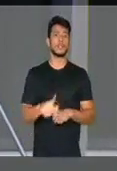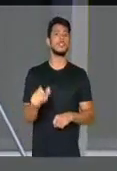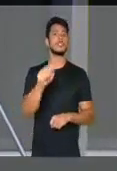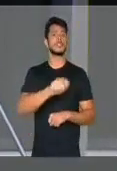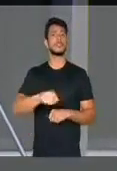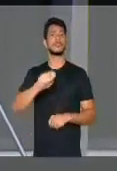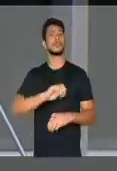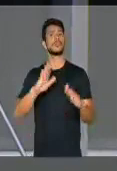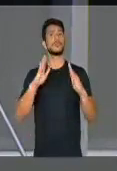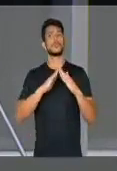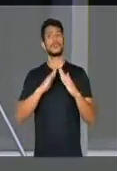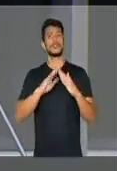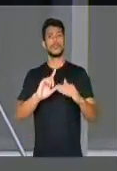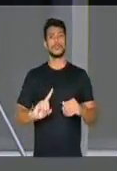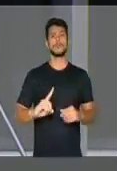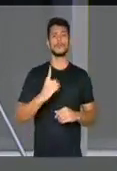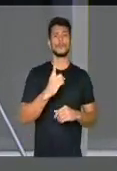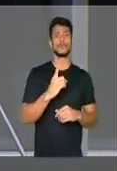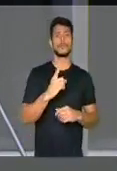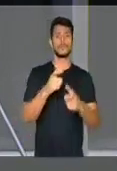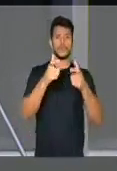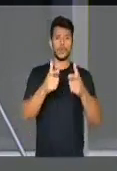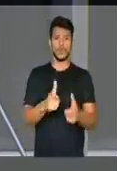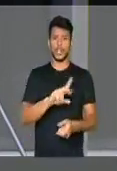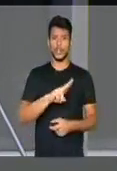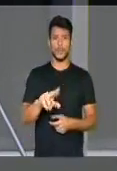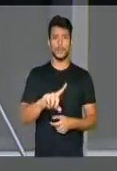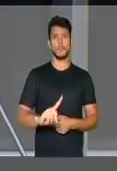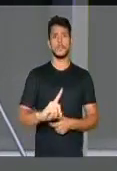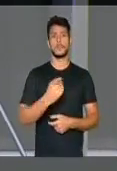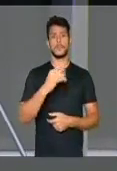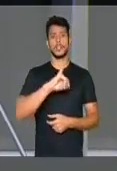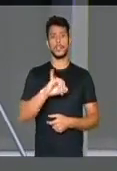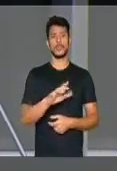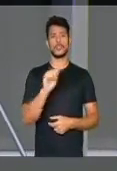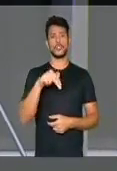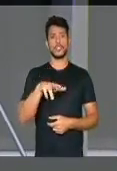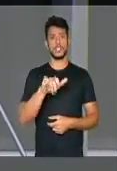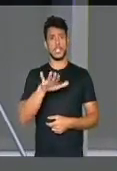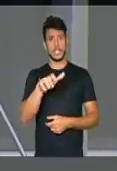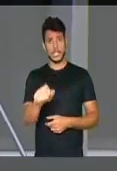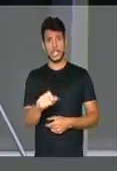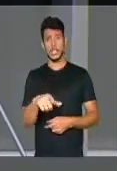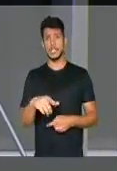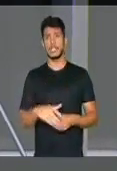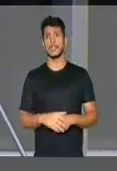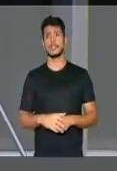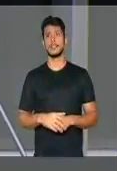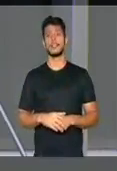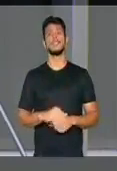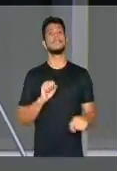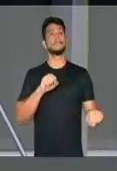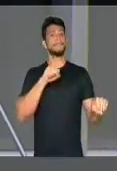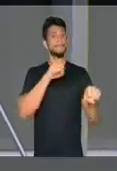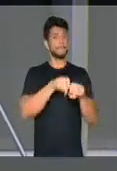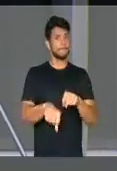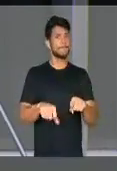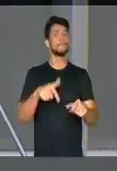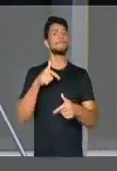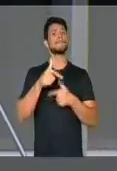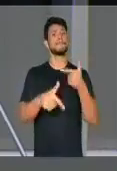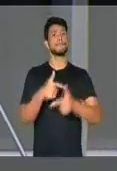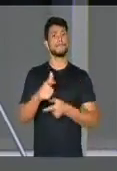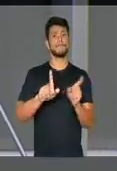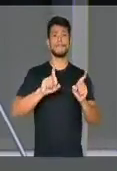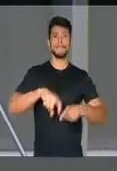do assentamento 1º de Janeiro, Cátia Martins, no município de Castanhal, Pará, o assassinato do